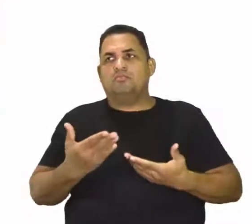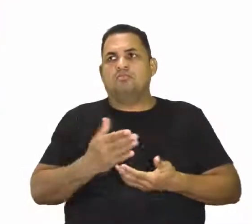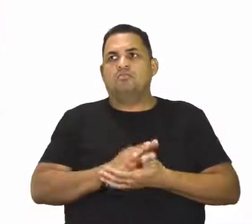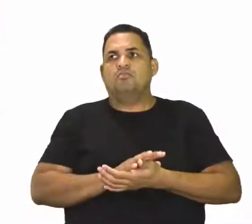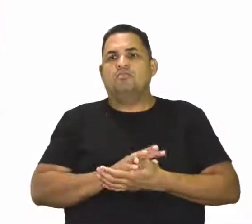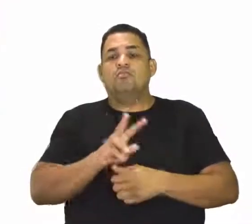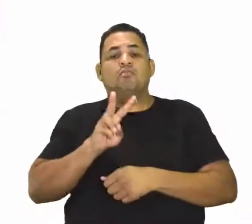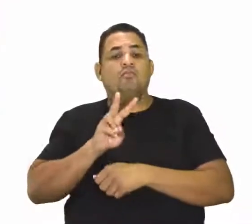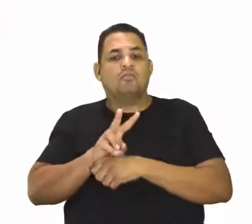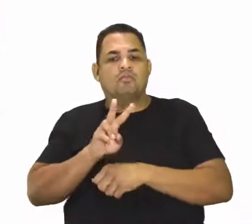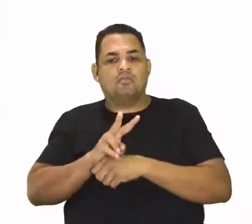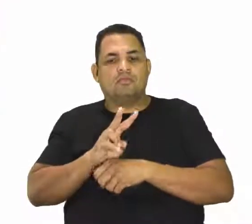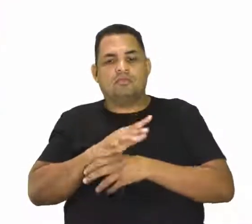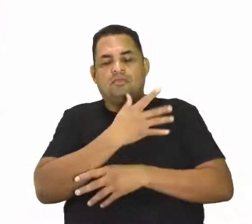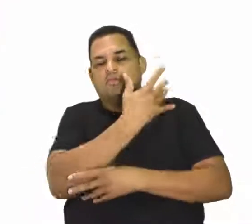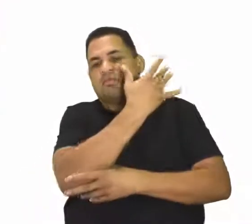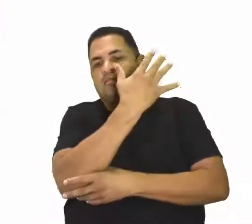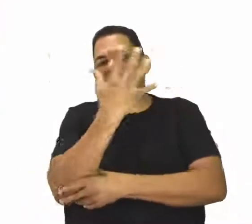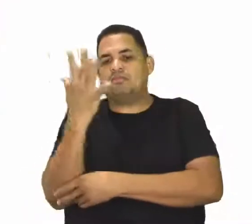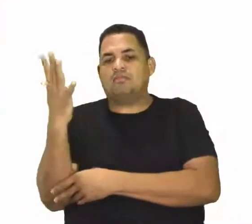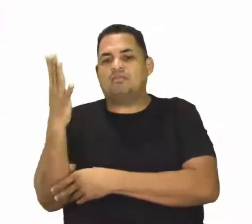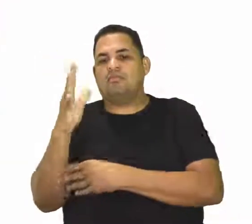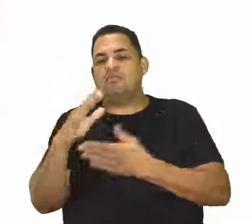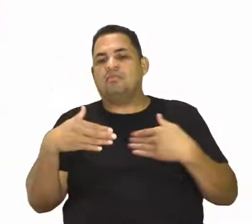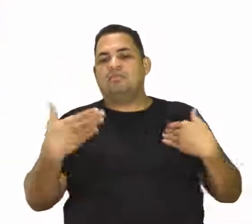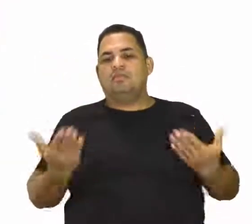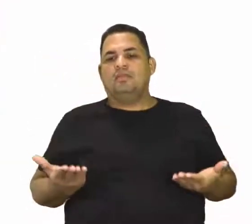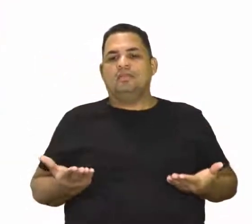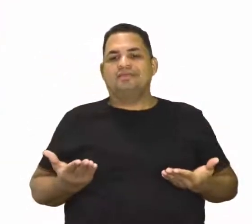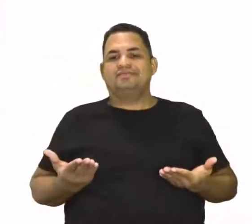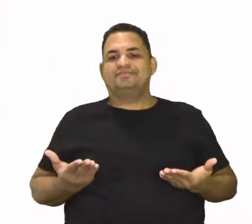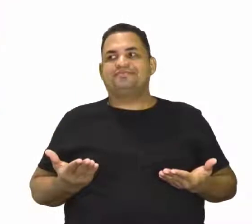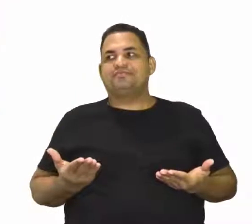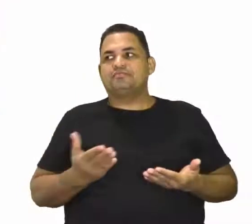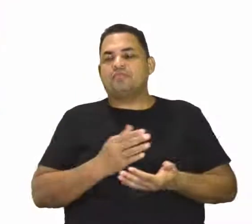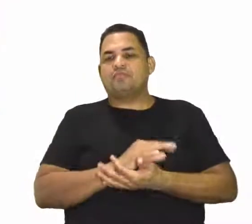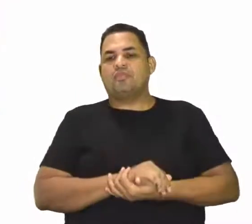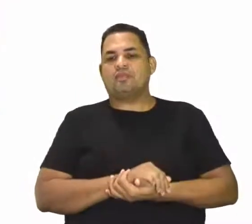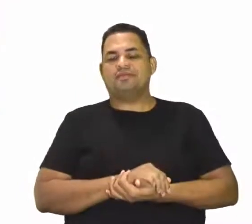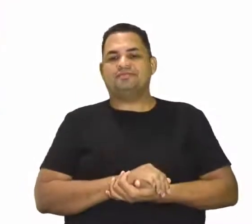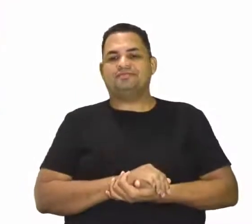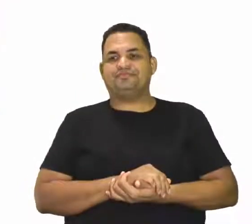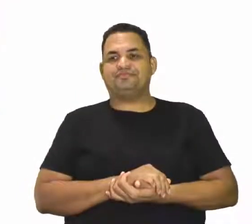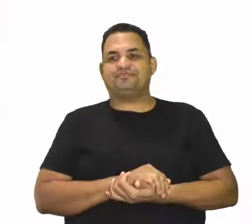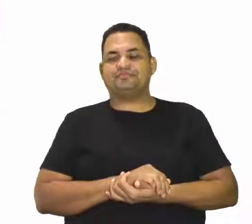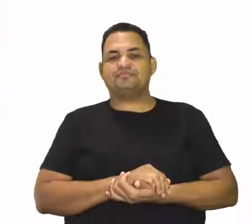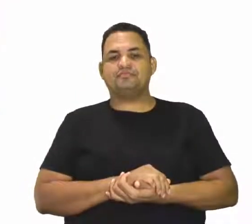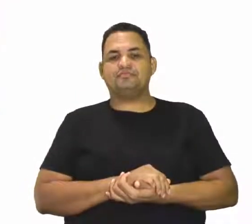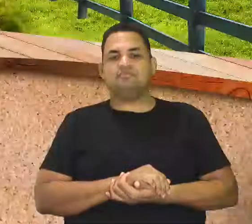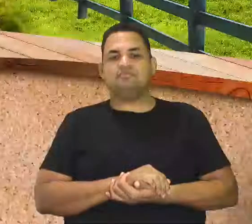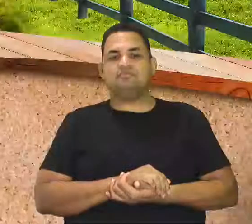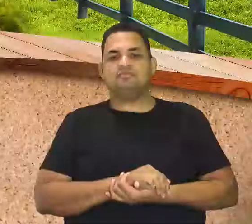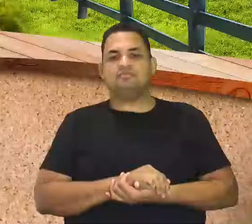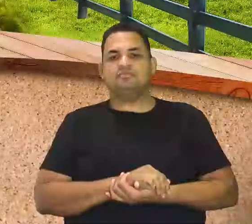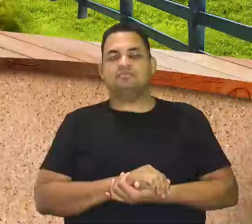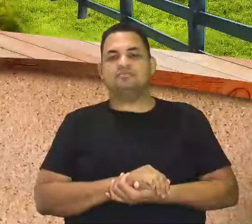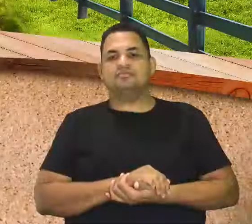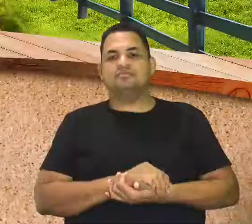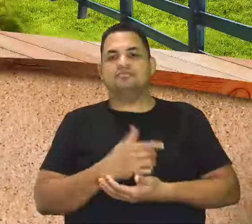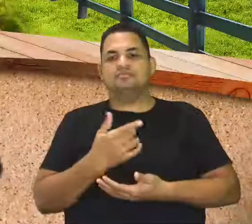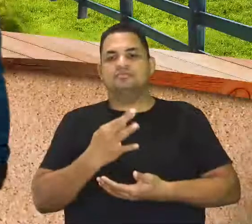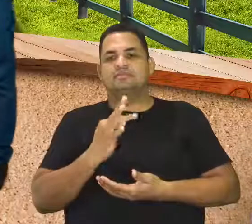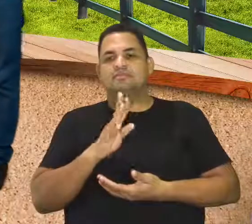nova, tratos florestais. Mano, não sei se, olha, venham cá, não tem os